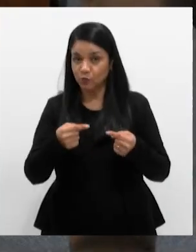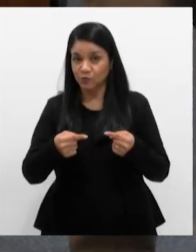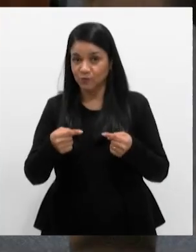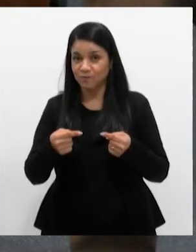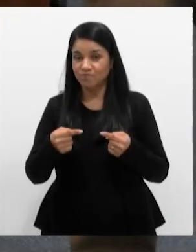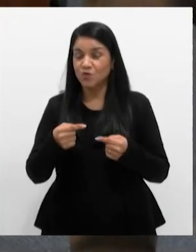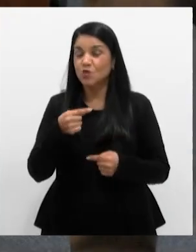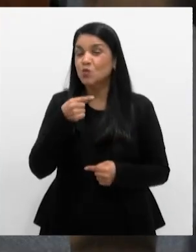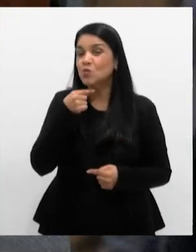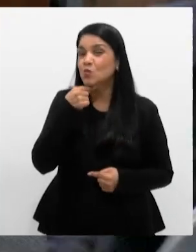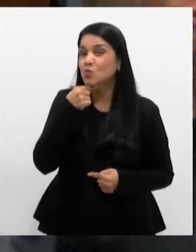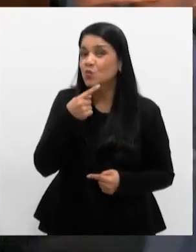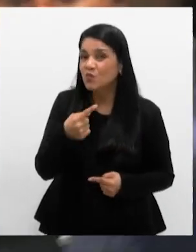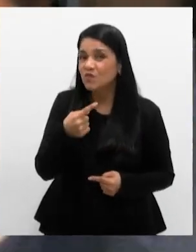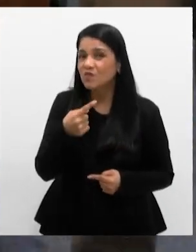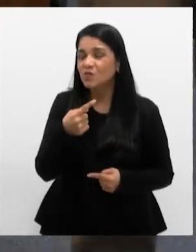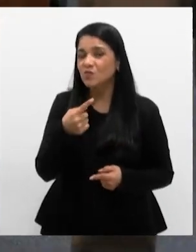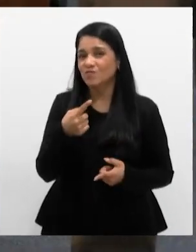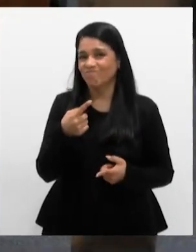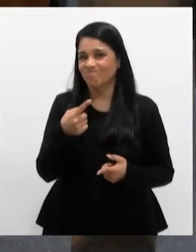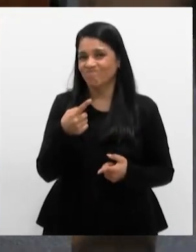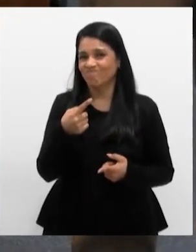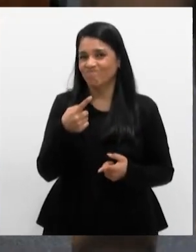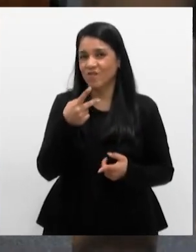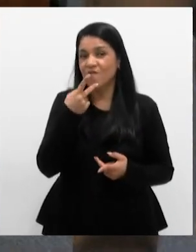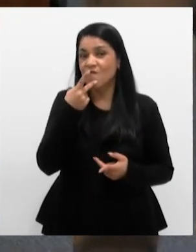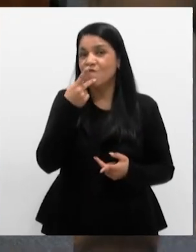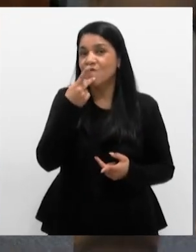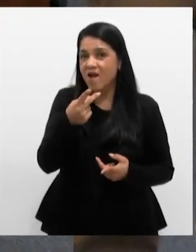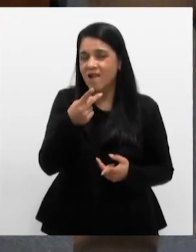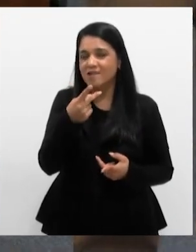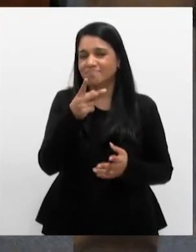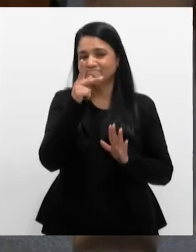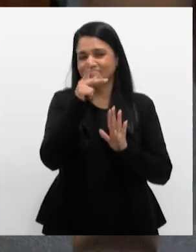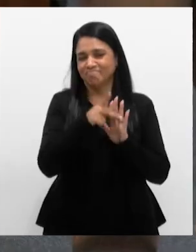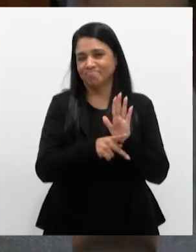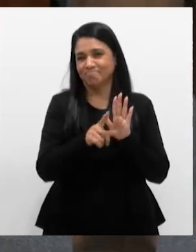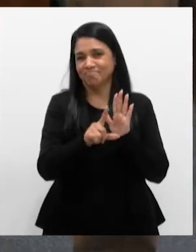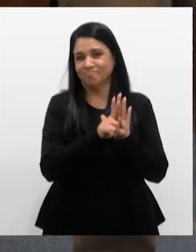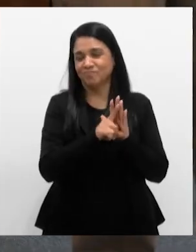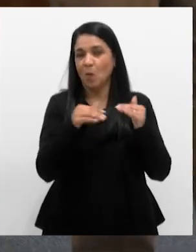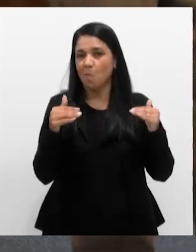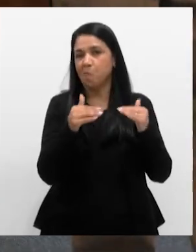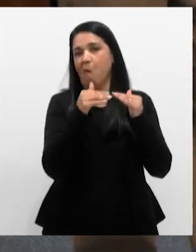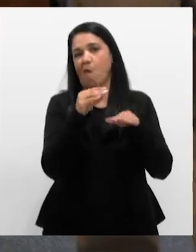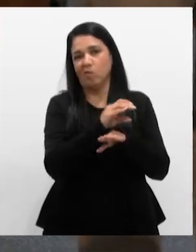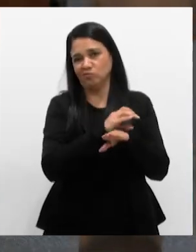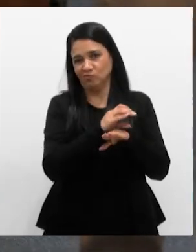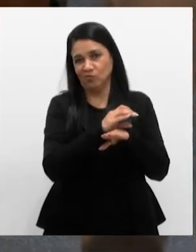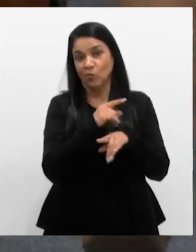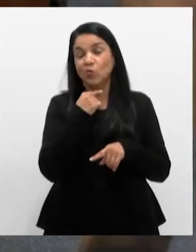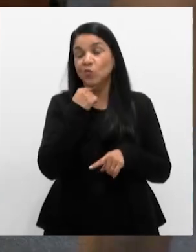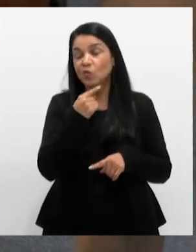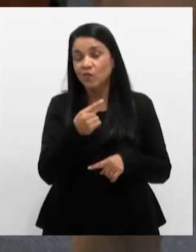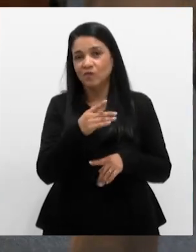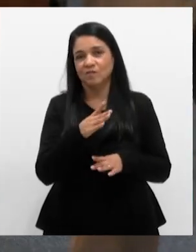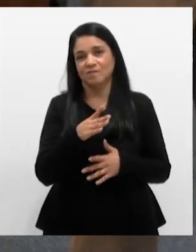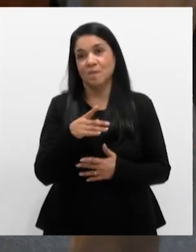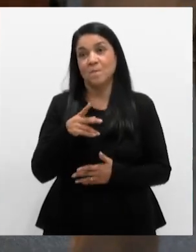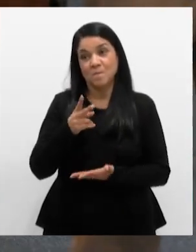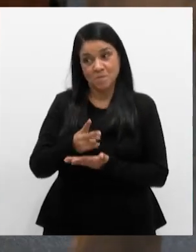que alguém com segurança possa dizer que esse projeto é constitucional. Mesmo o deputado